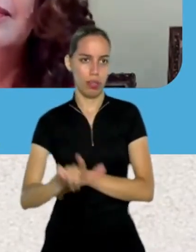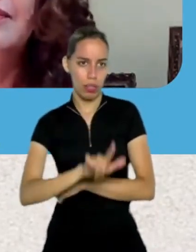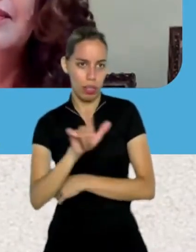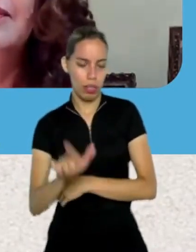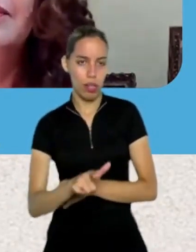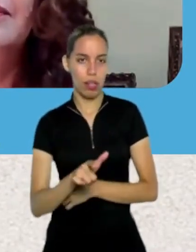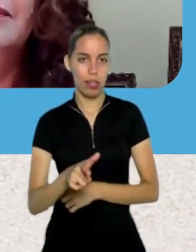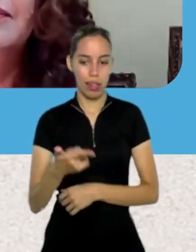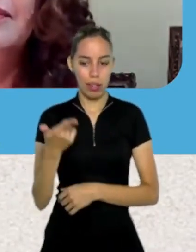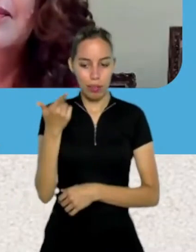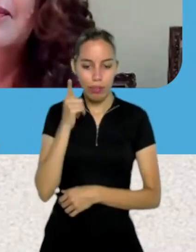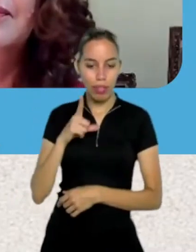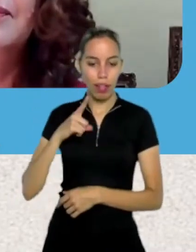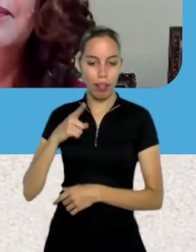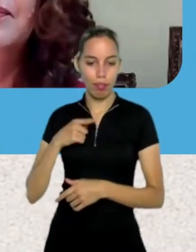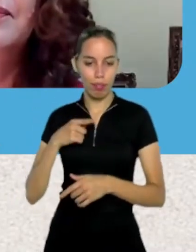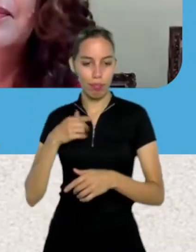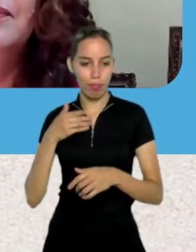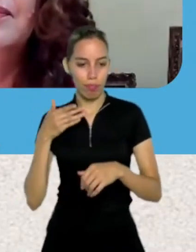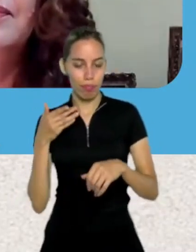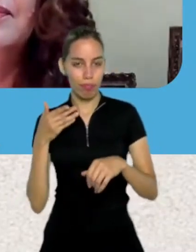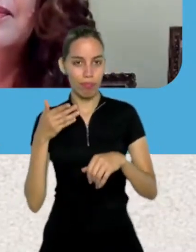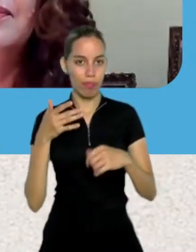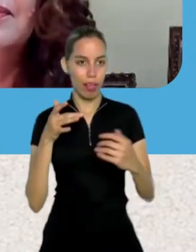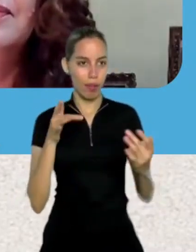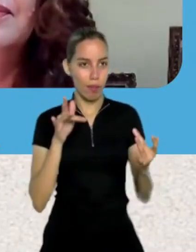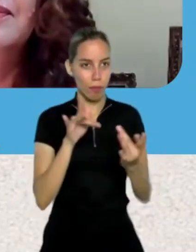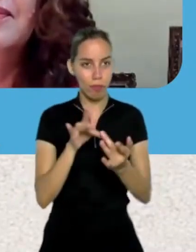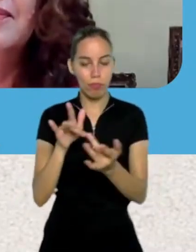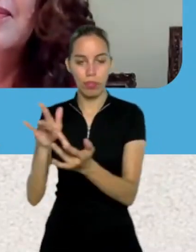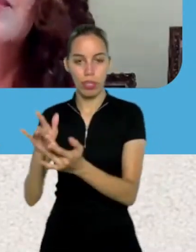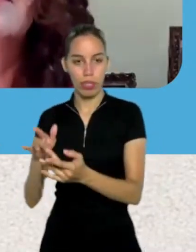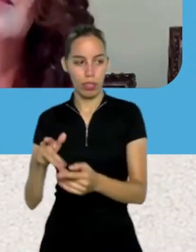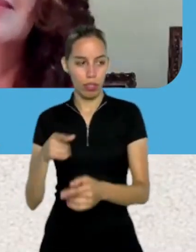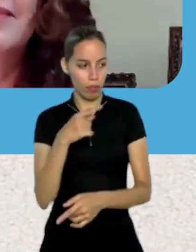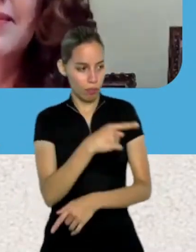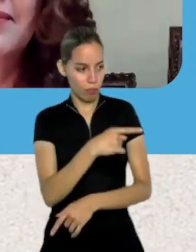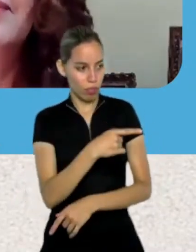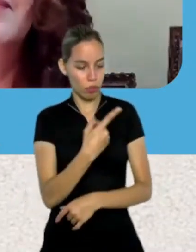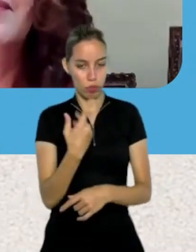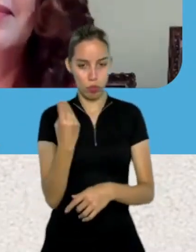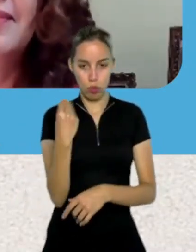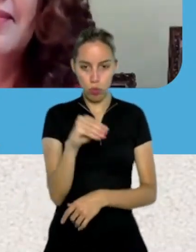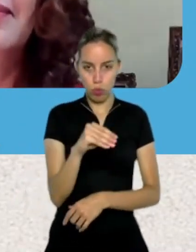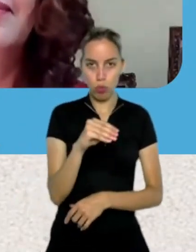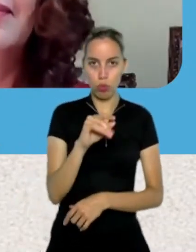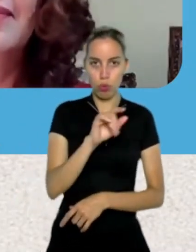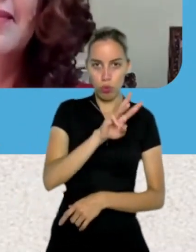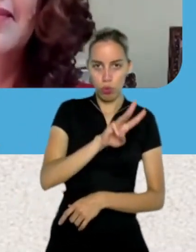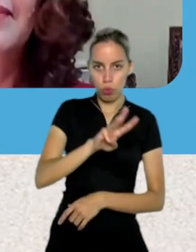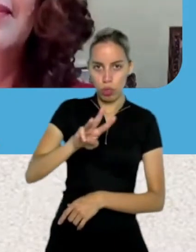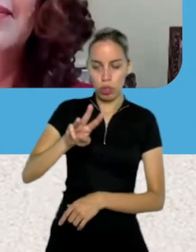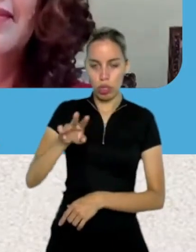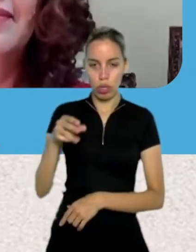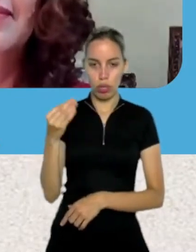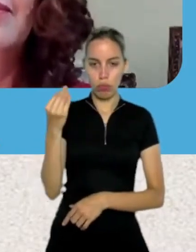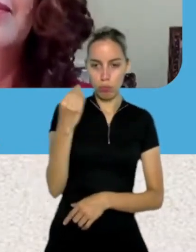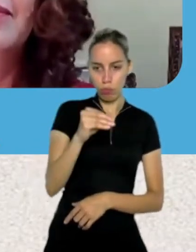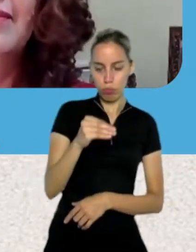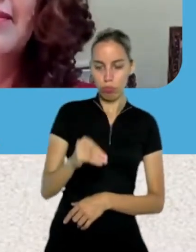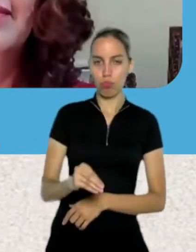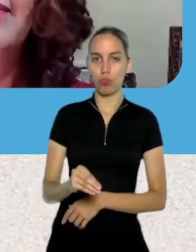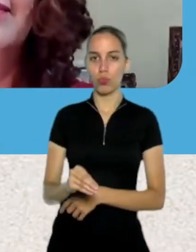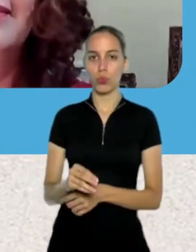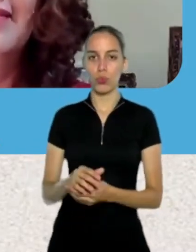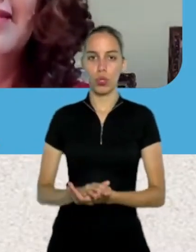e a forma de, igual você mesma publicou, você entra no site, você faz a publicação, você mesma tem a oportunidade